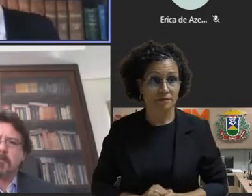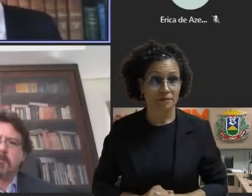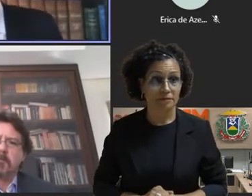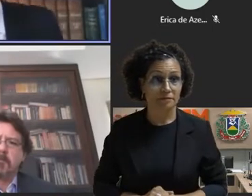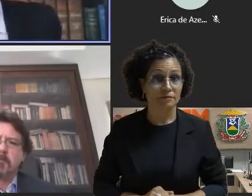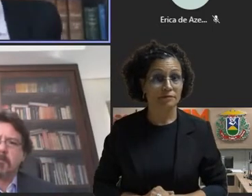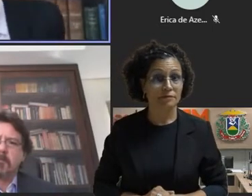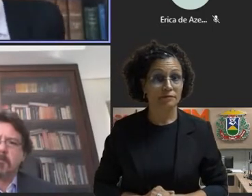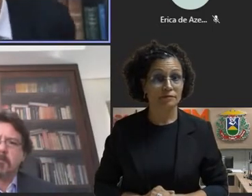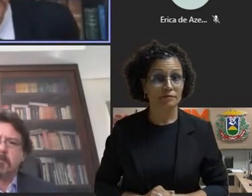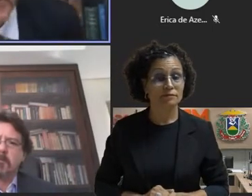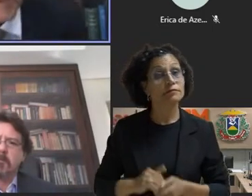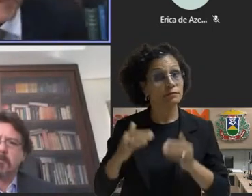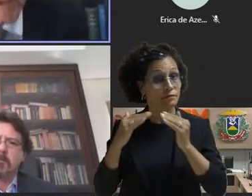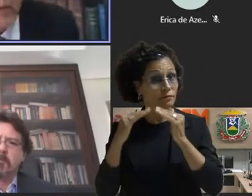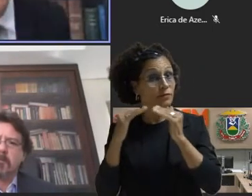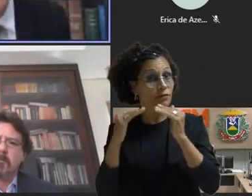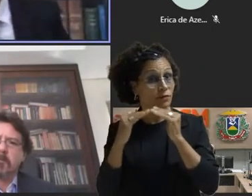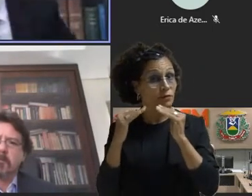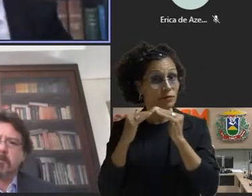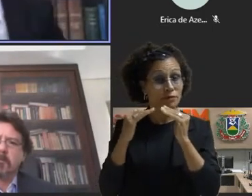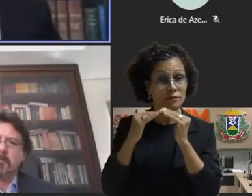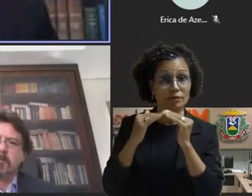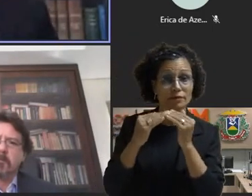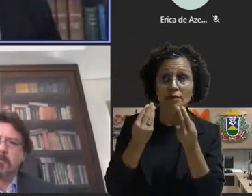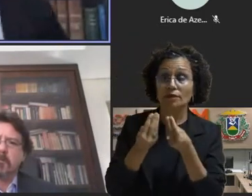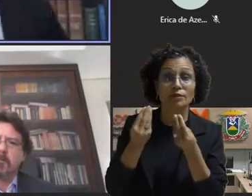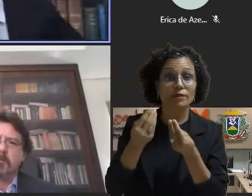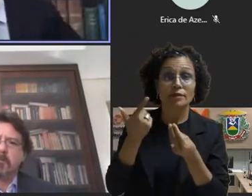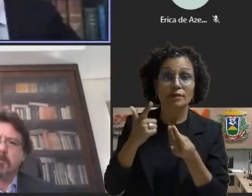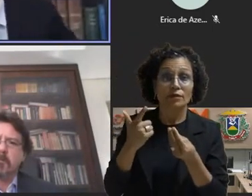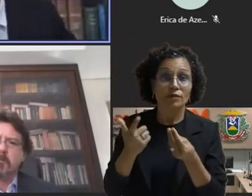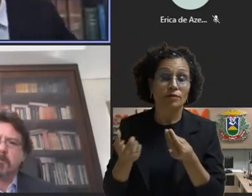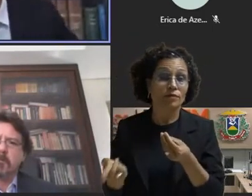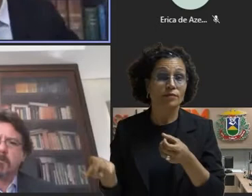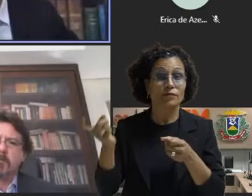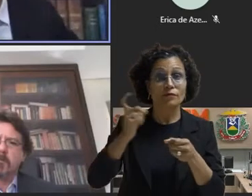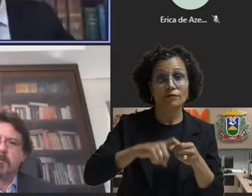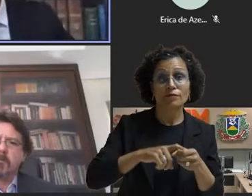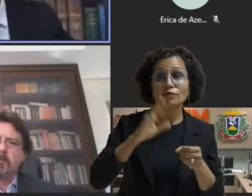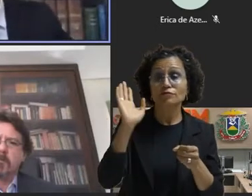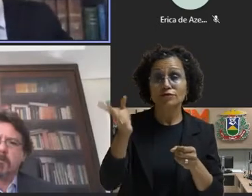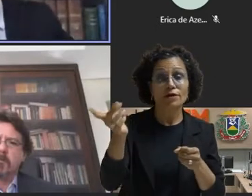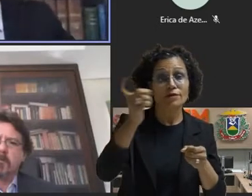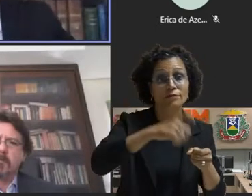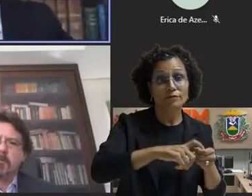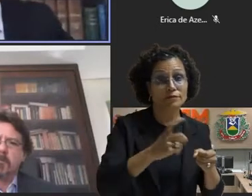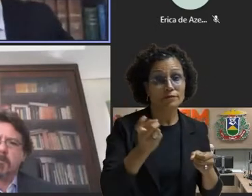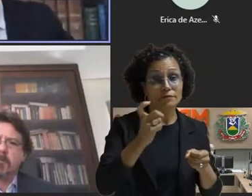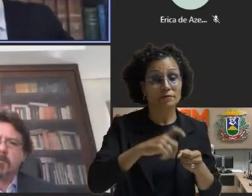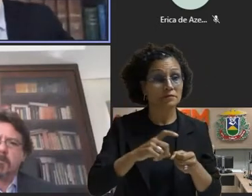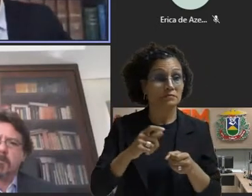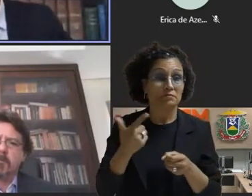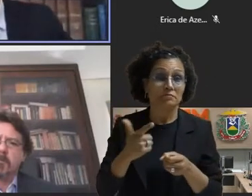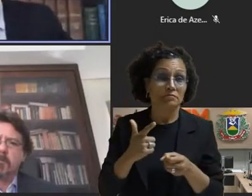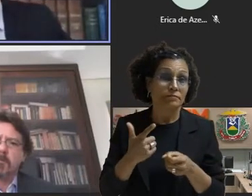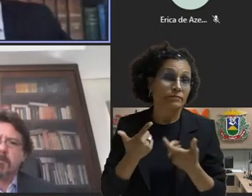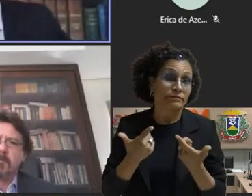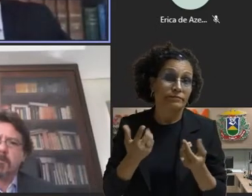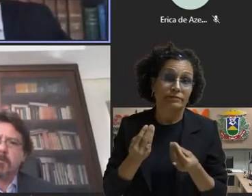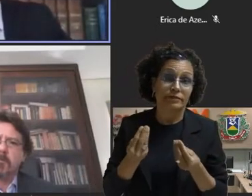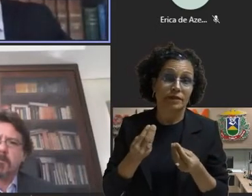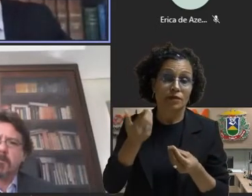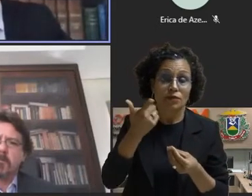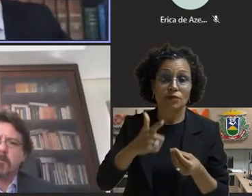Eu concordo. Agora chegou um ponto que não tem como devolver mais para esse promotor, né? Já demonstrou que não tem mais condição de continuar